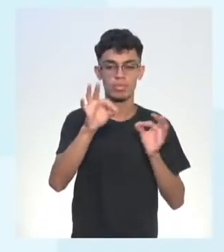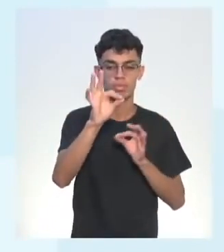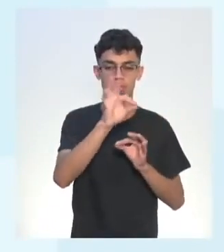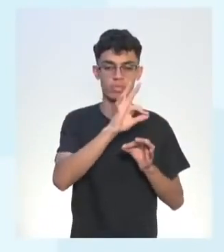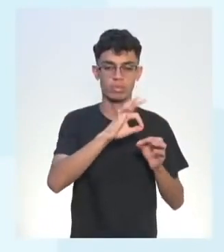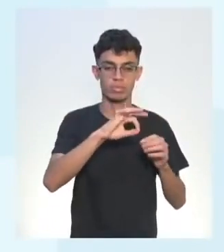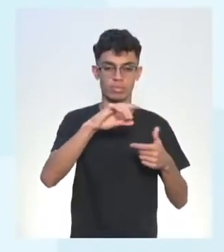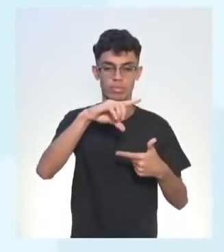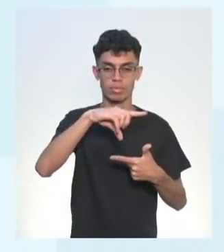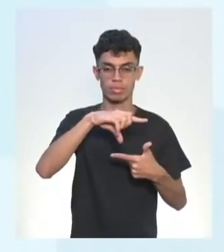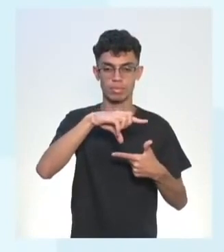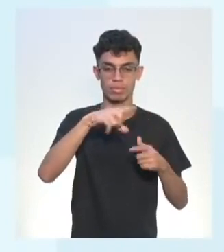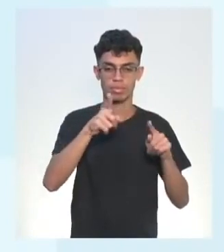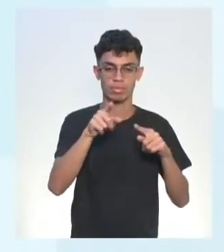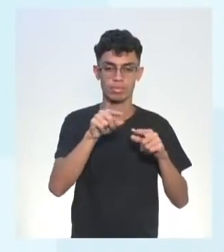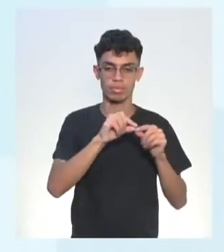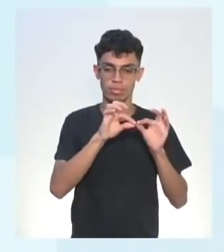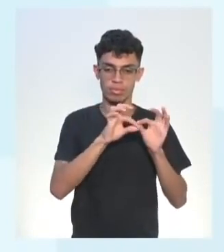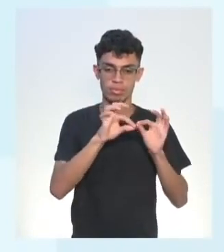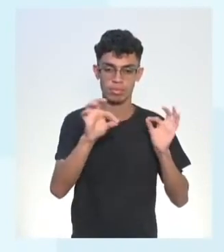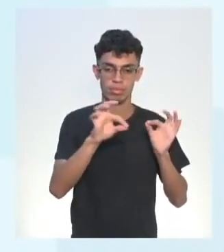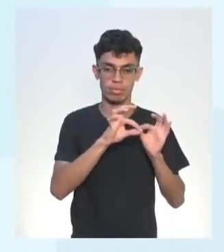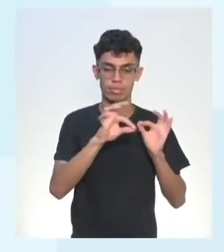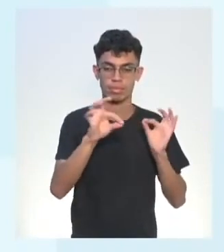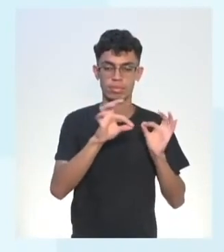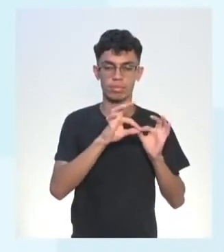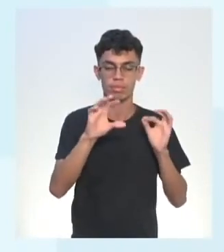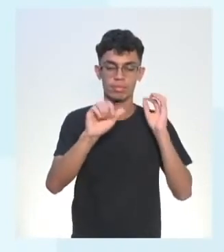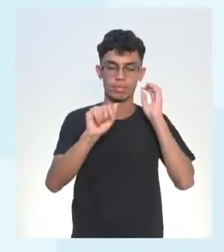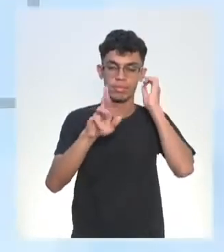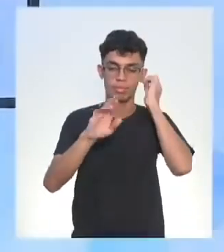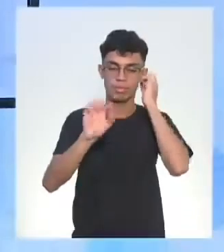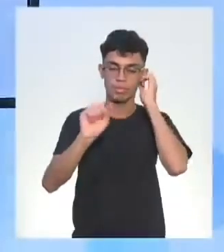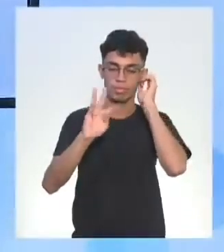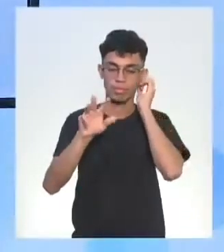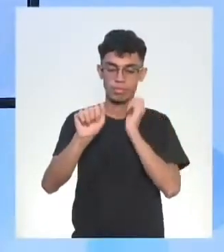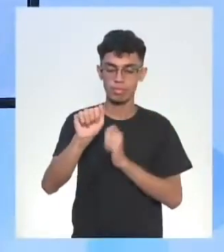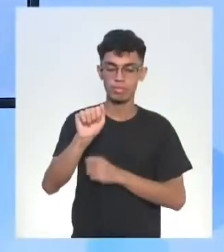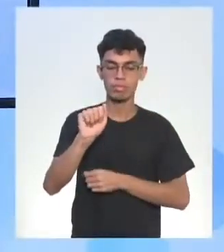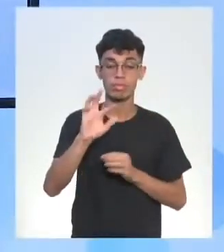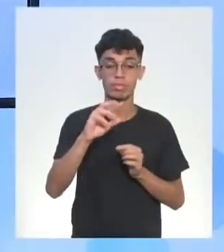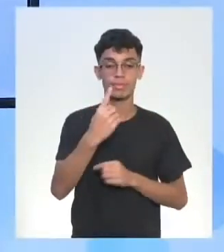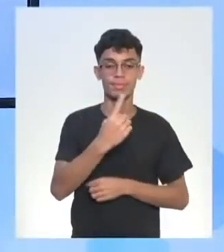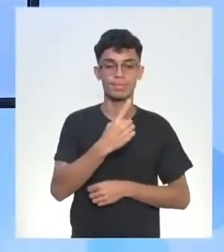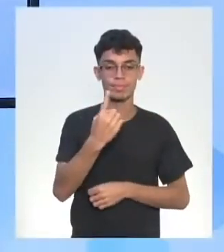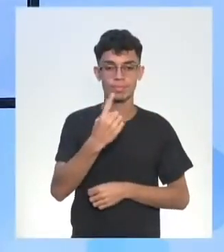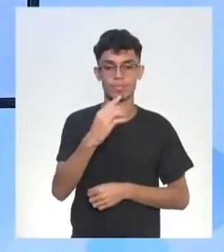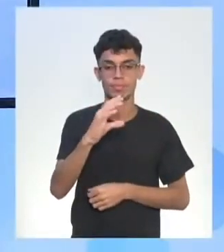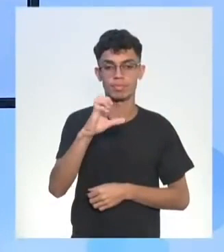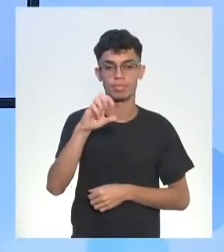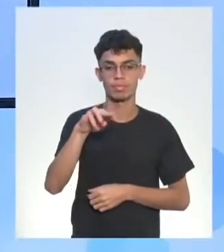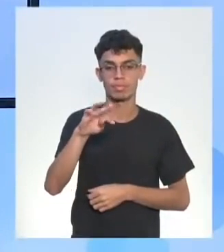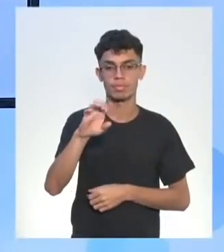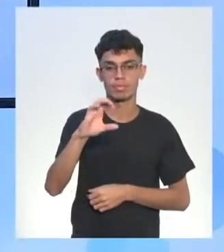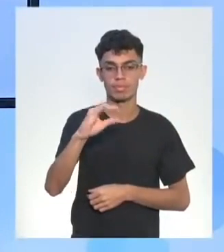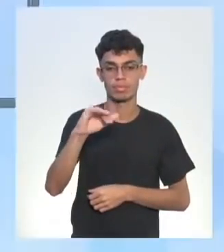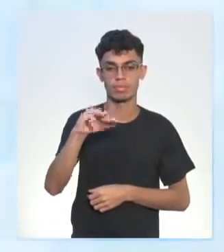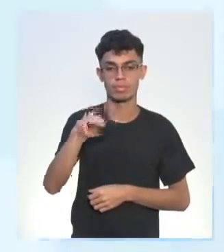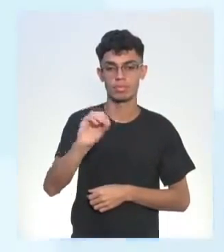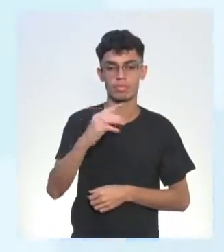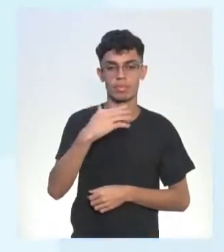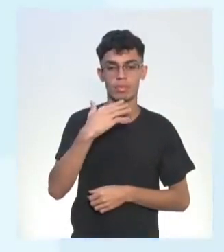linha, né? A gente chama de aresta. Neste caso, a nossa aresta, o tamanho dele aí, é 1/100º. E aí, ó, quando a gente